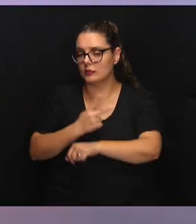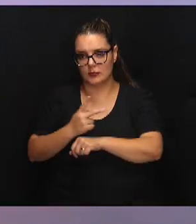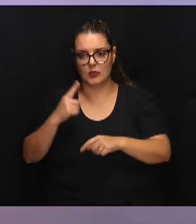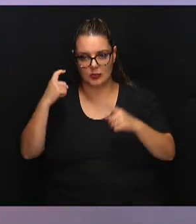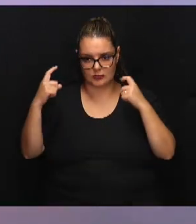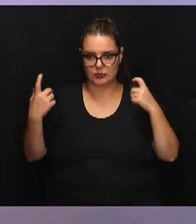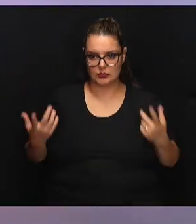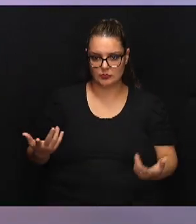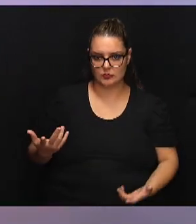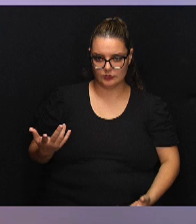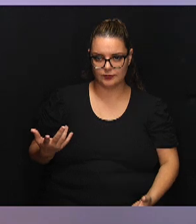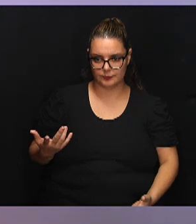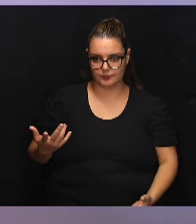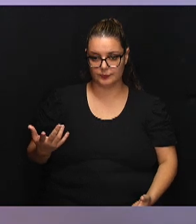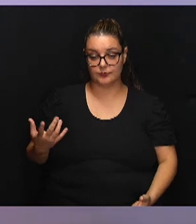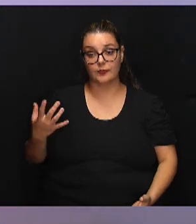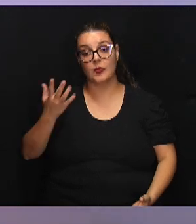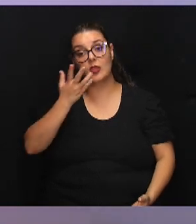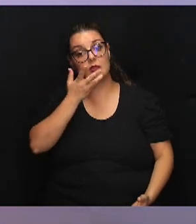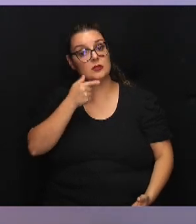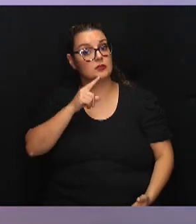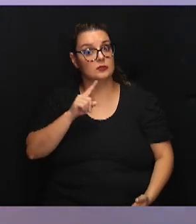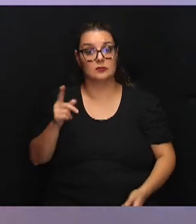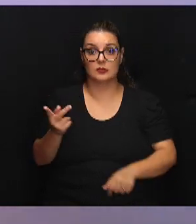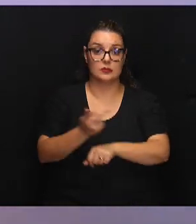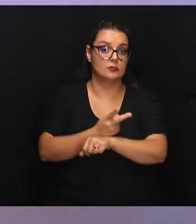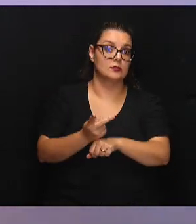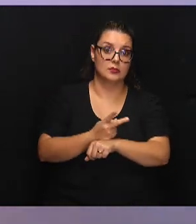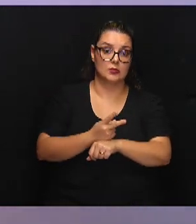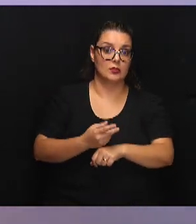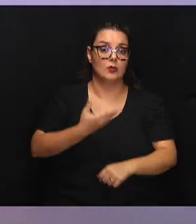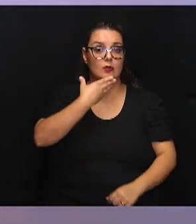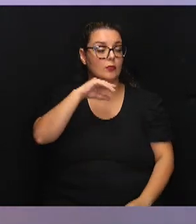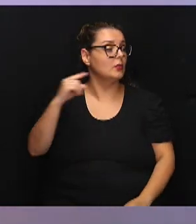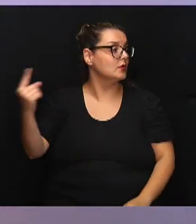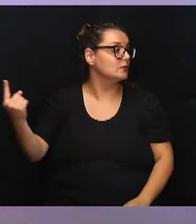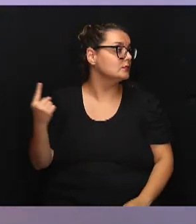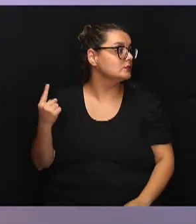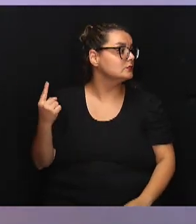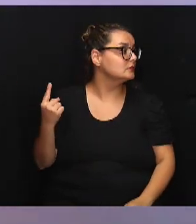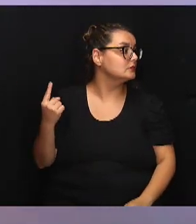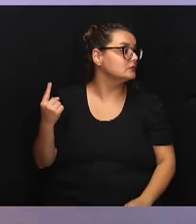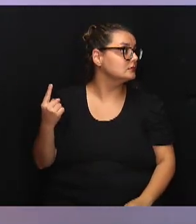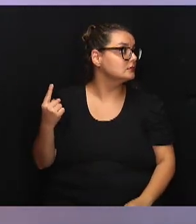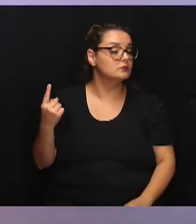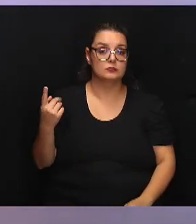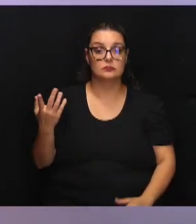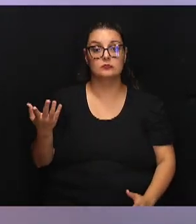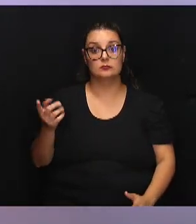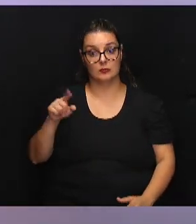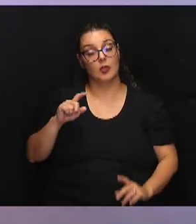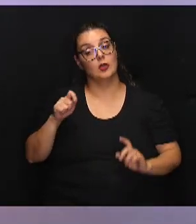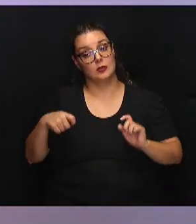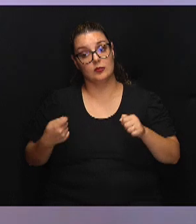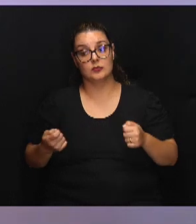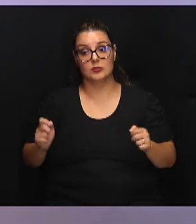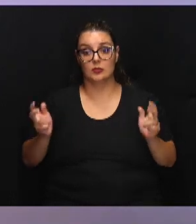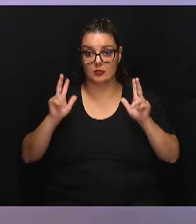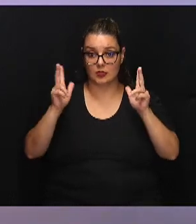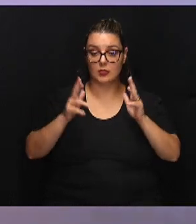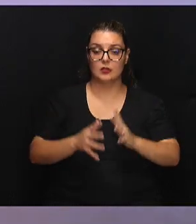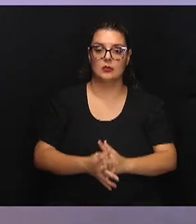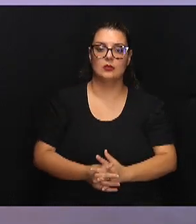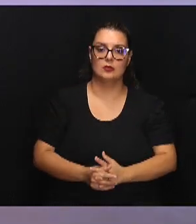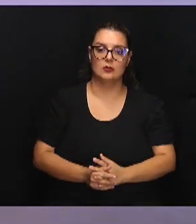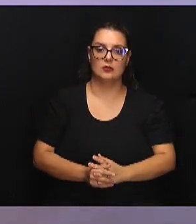som. Então, se a criança não procura, não tem essa localização sonora que a gente chama, também é um sinal de alerta.